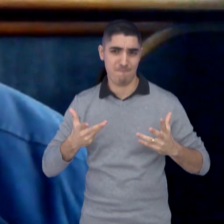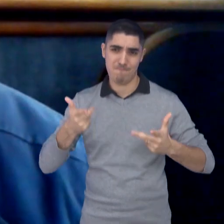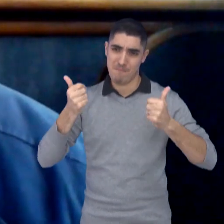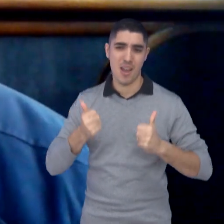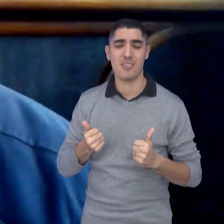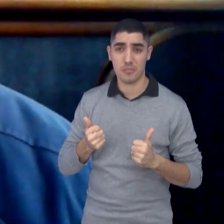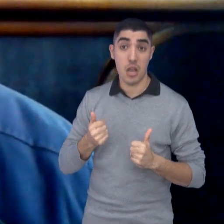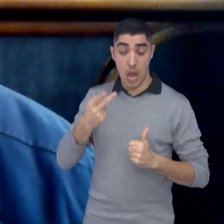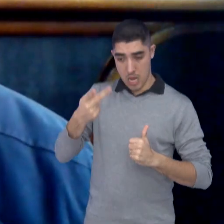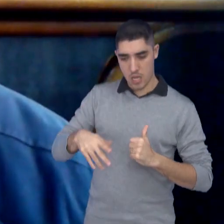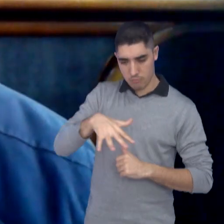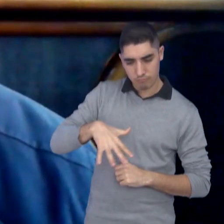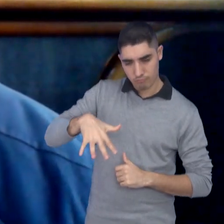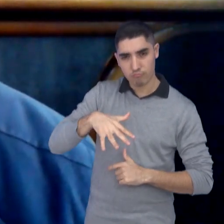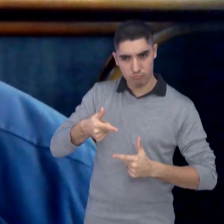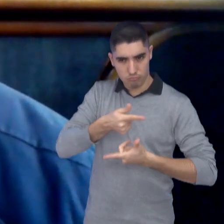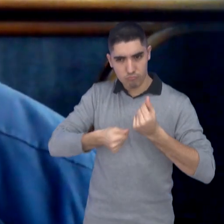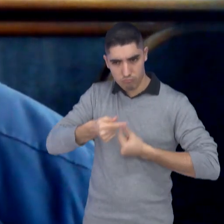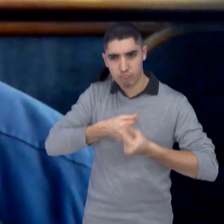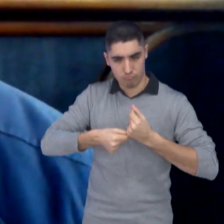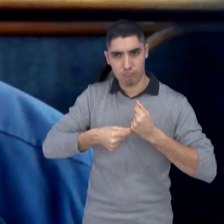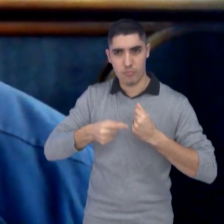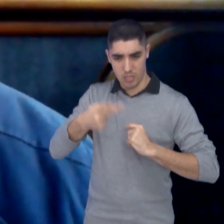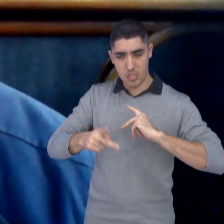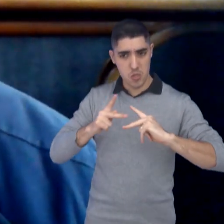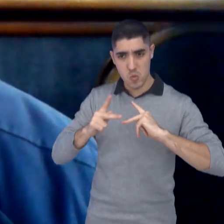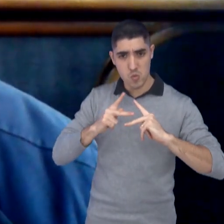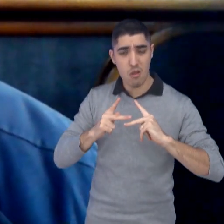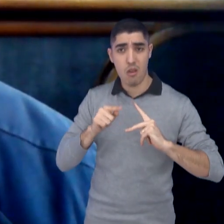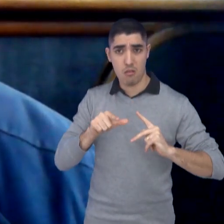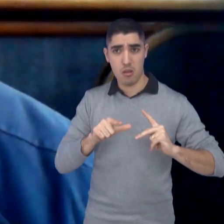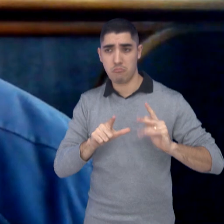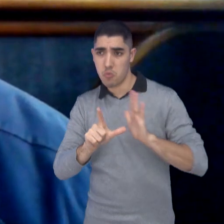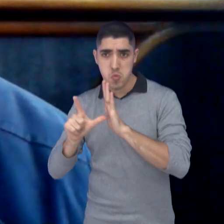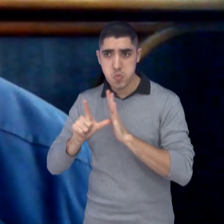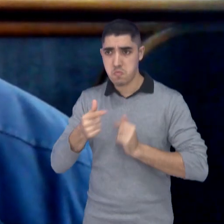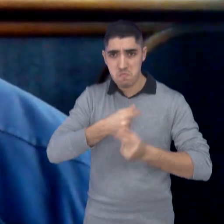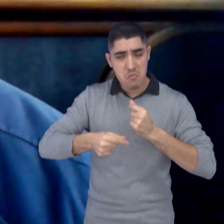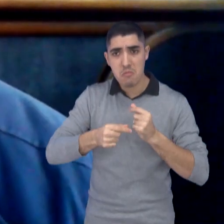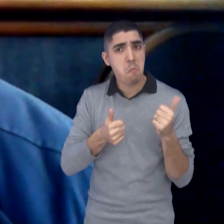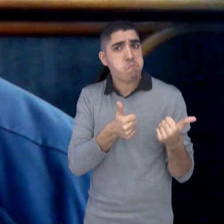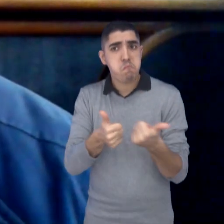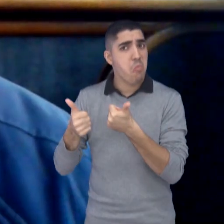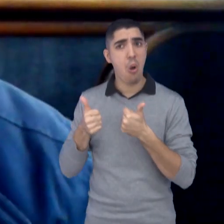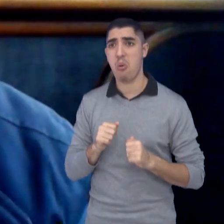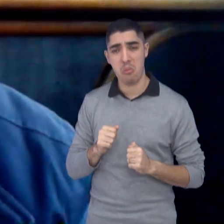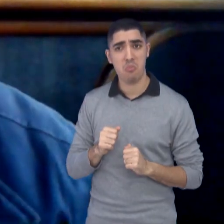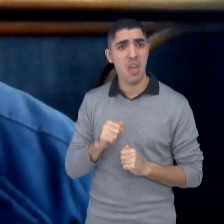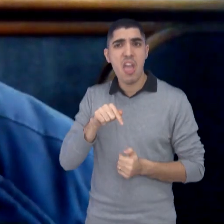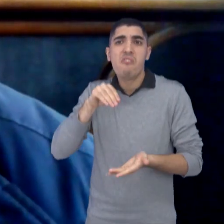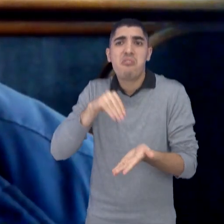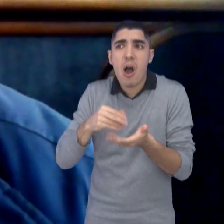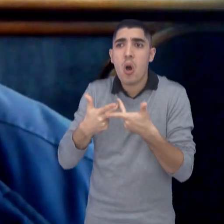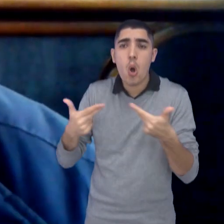comércio de São José, voltando a falar dele, Daniela, é um comércio bom, não falta nada. Pode